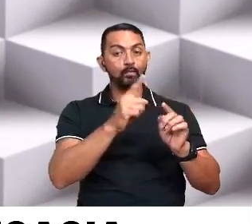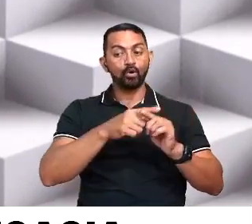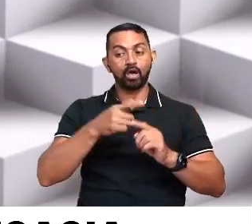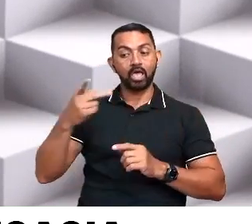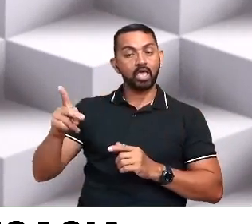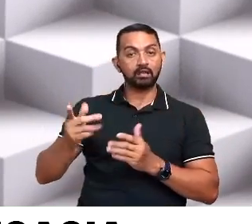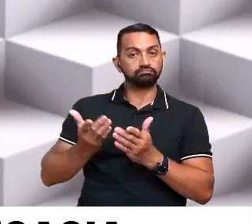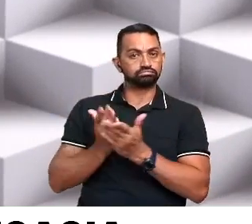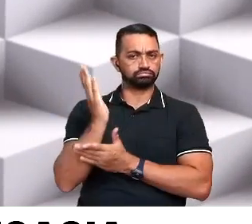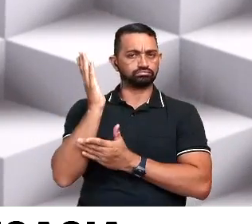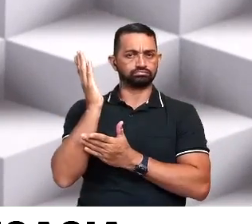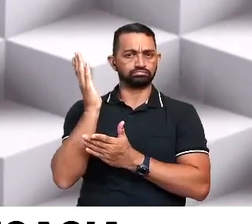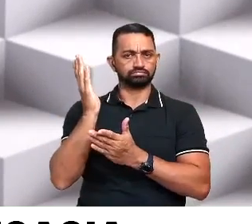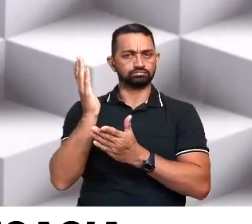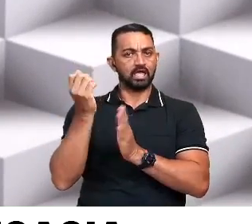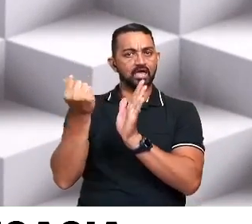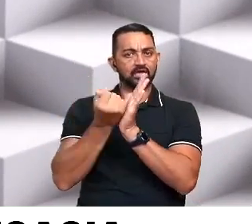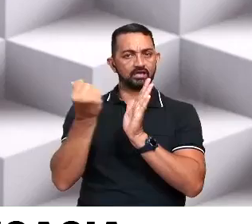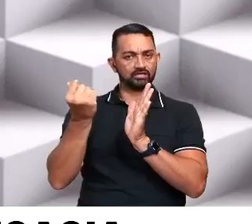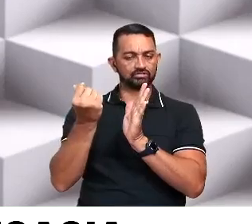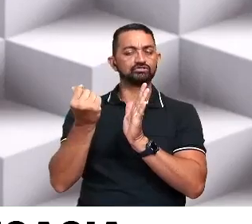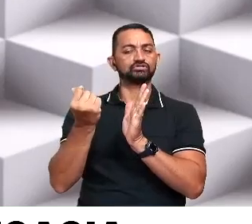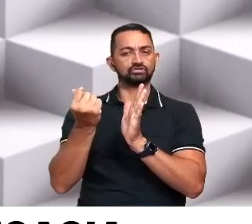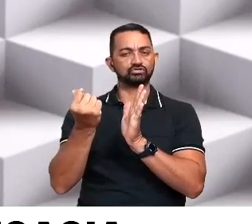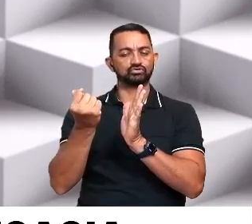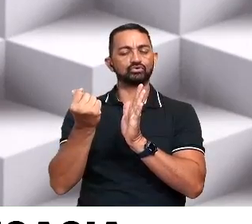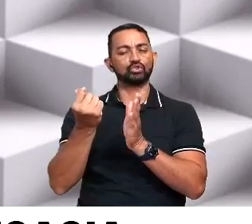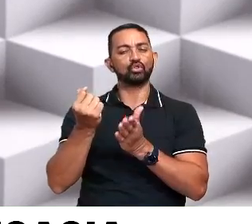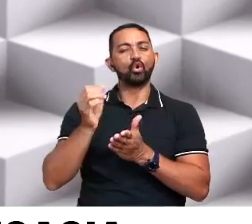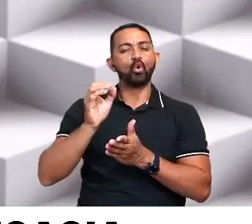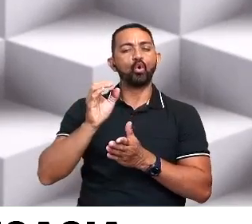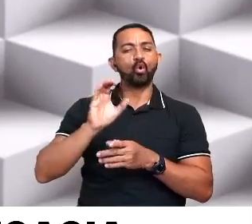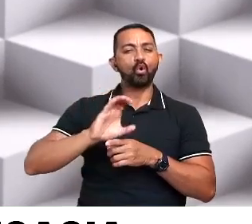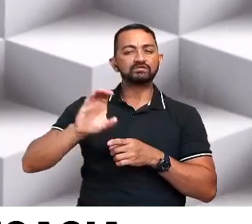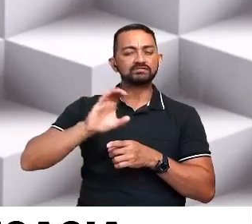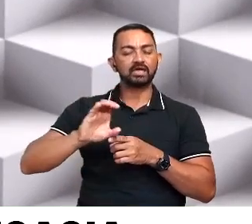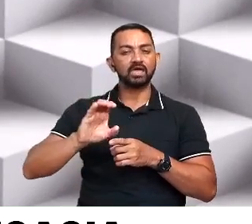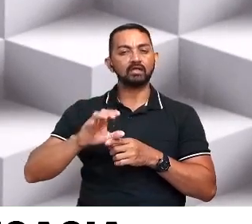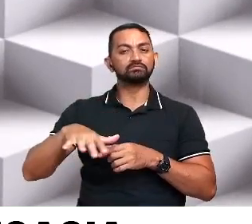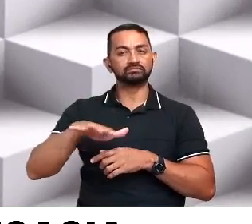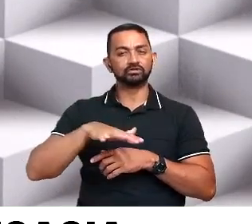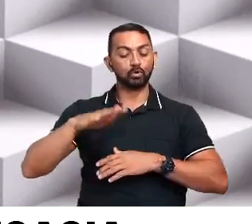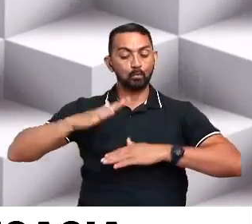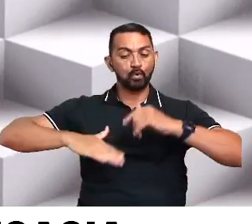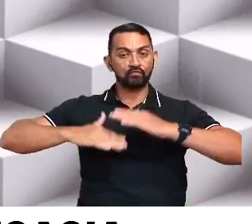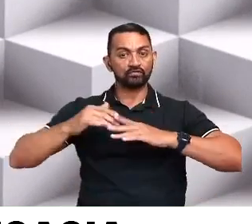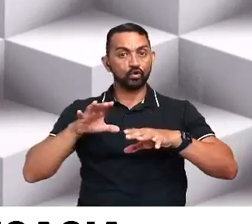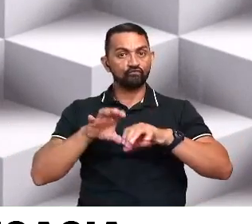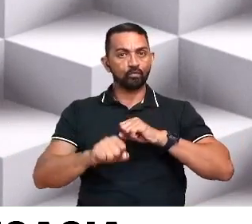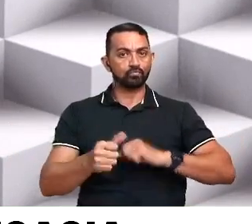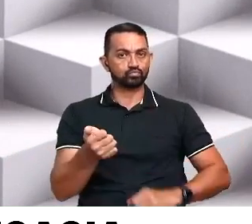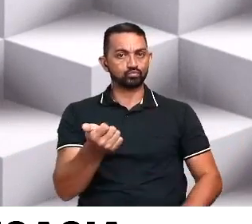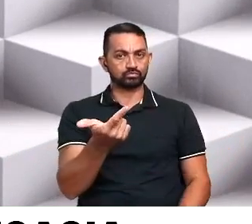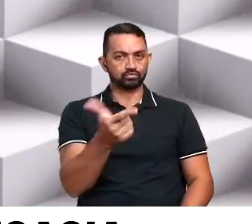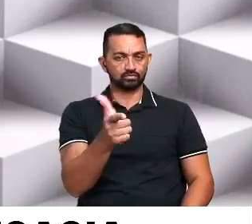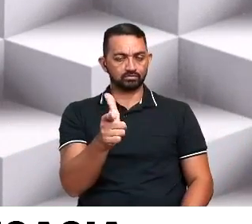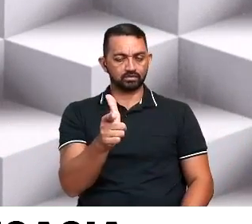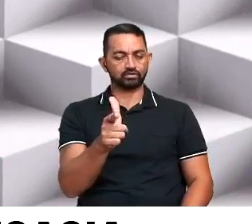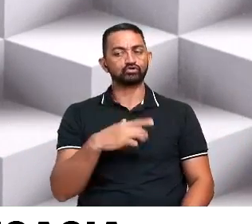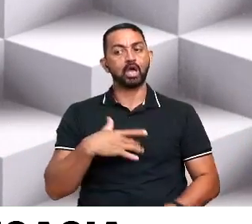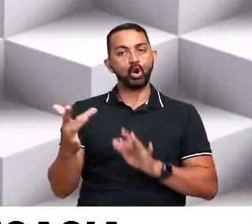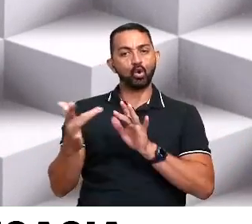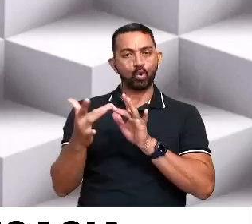já que ele não tinha o registro lá no cref que que era o Conselho Regional e também não era um profissional formado